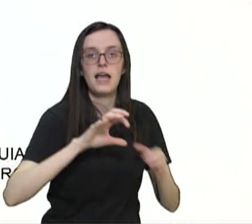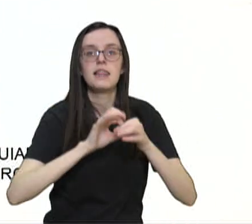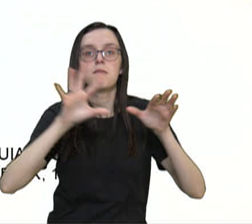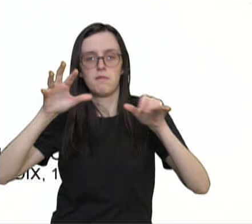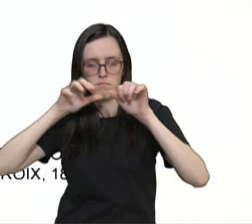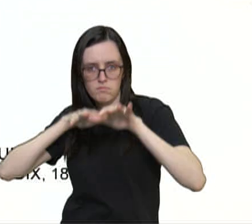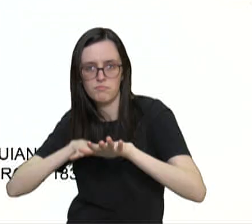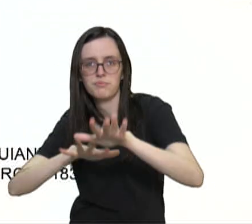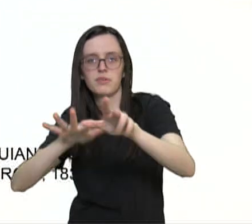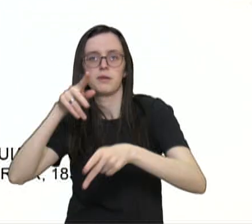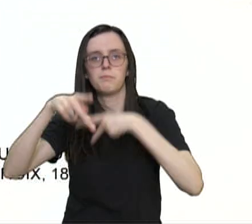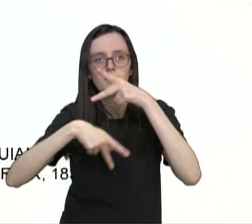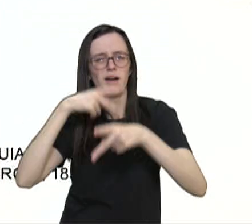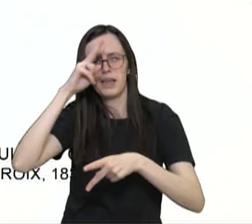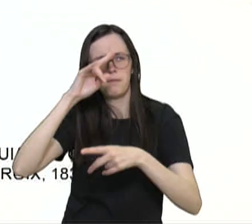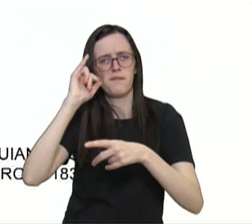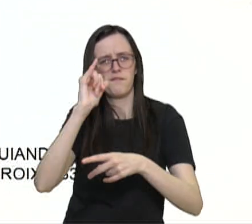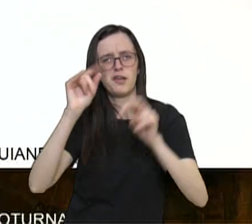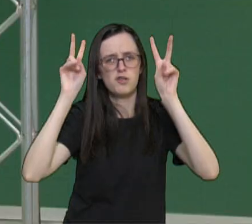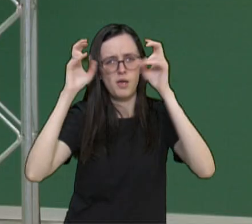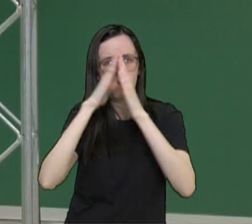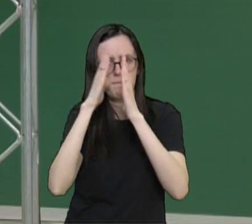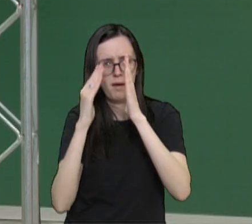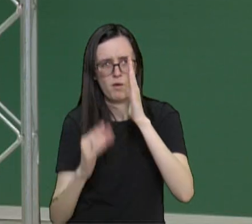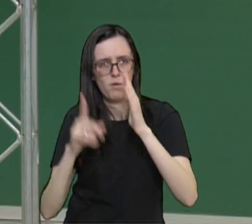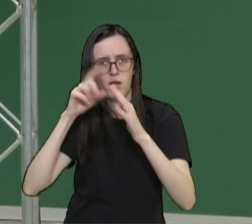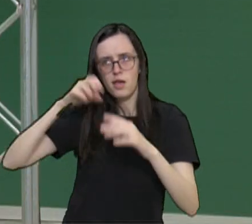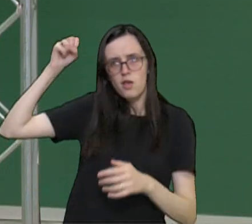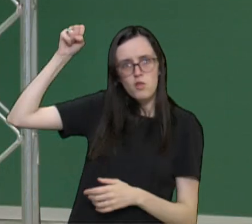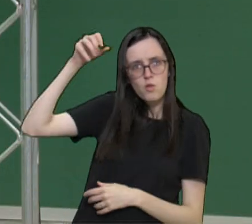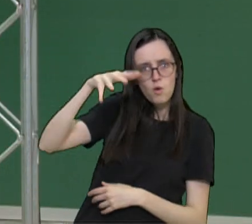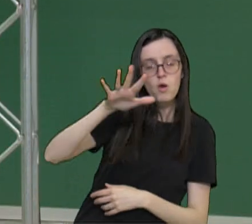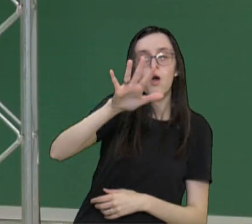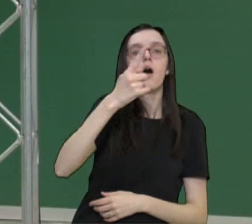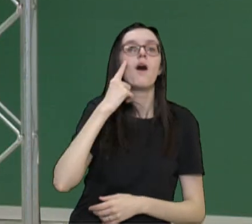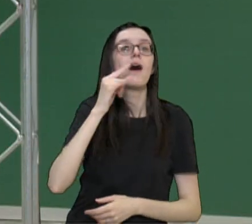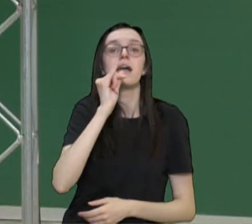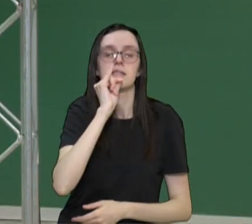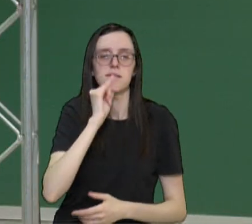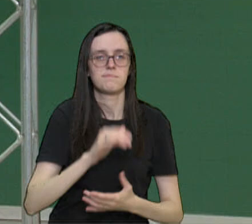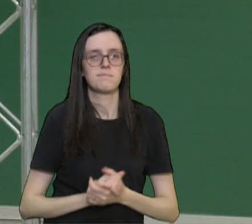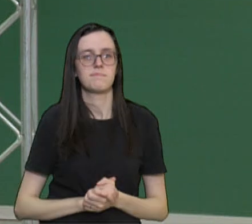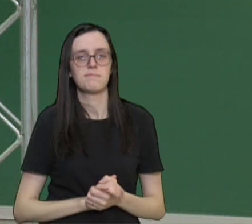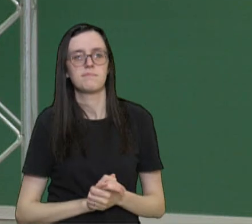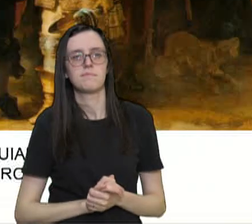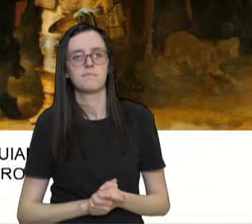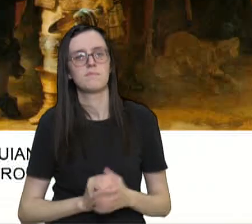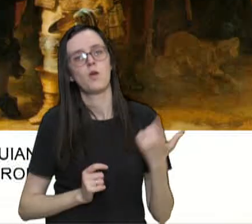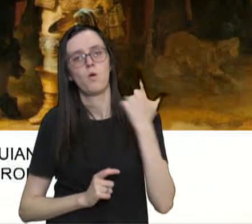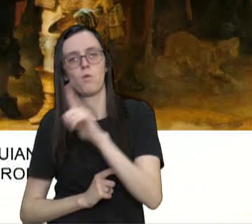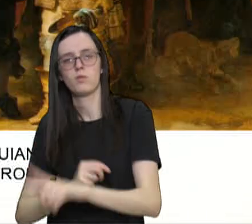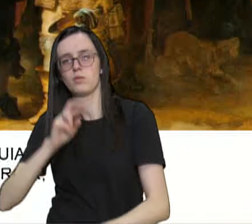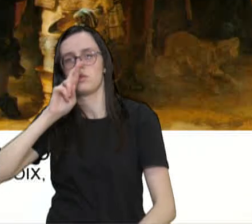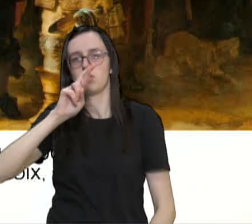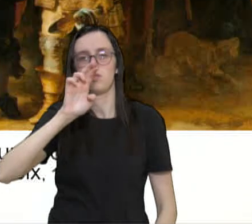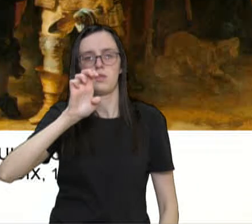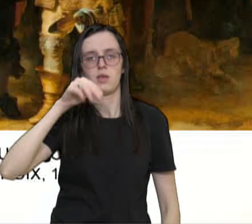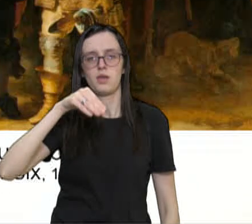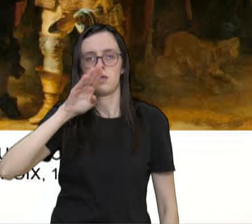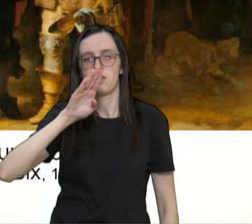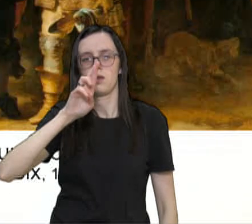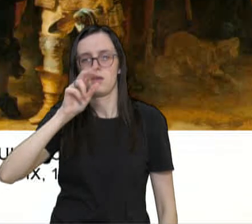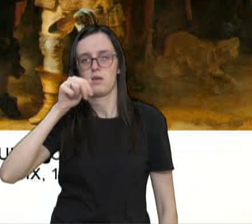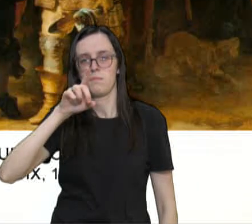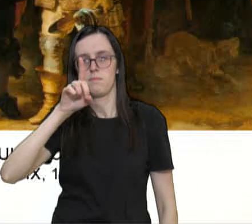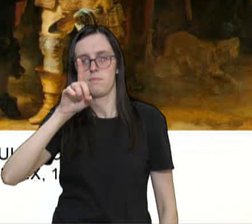da iluminação, do foco que a gente falou no barroco, tá? Vou dar um exemplo. Outra obra do Rembrandt, a Ronda